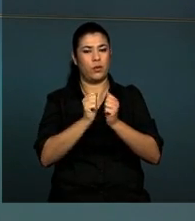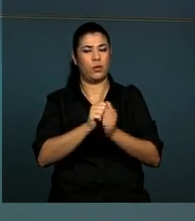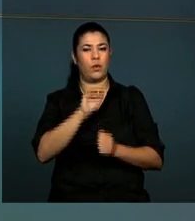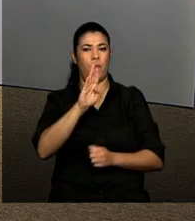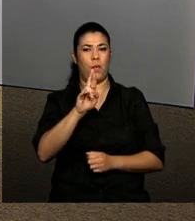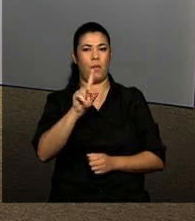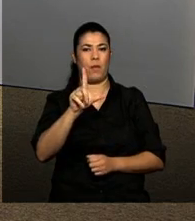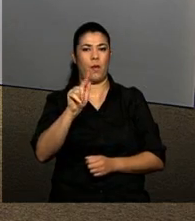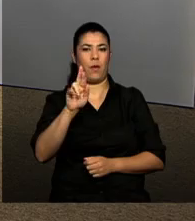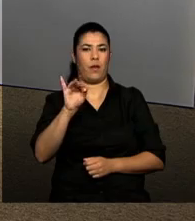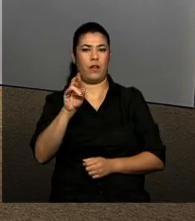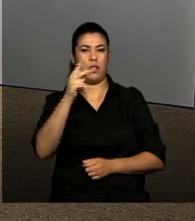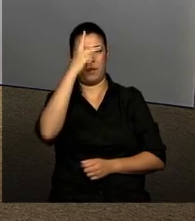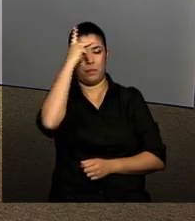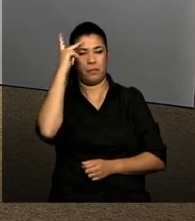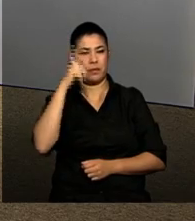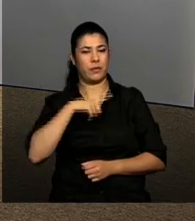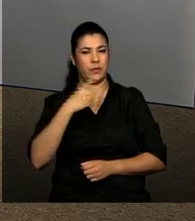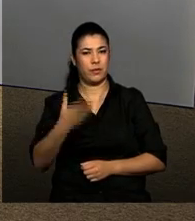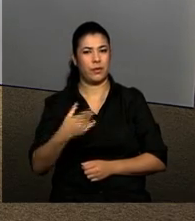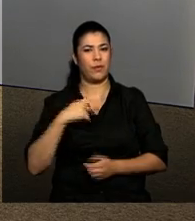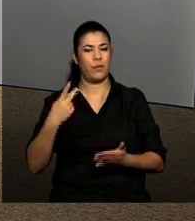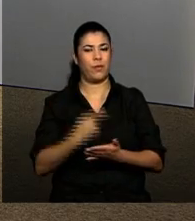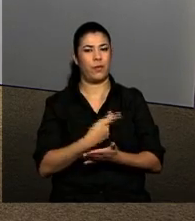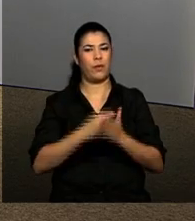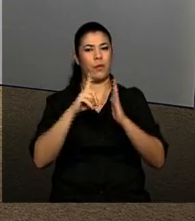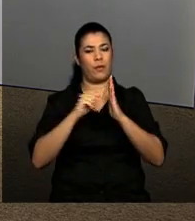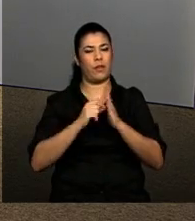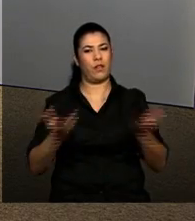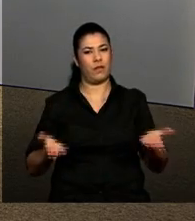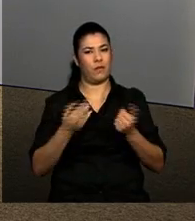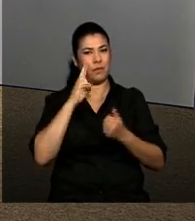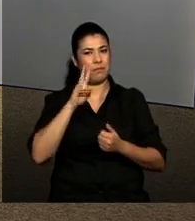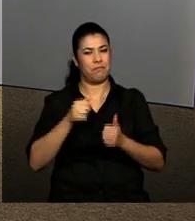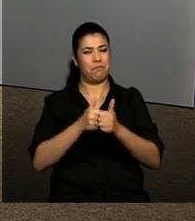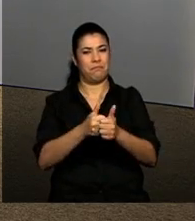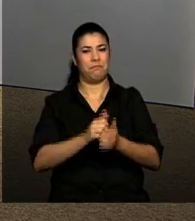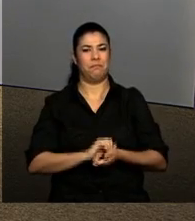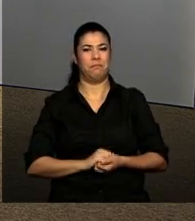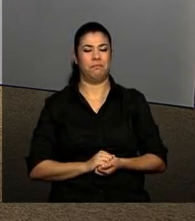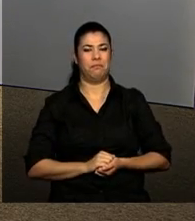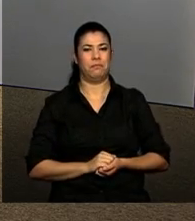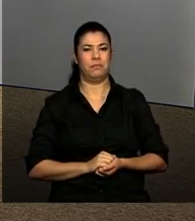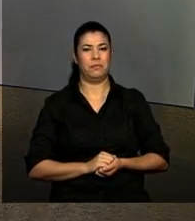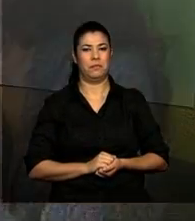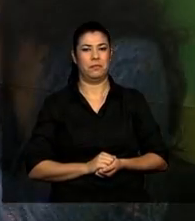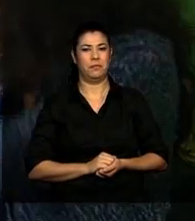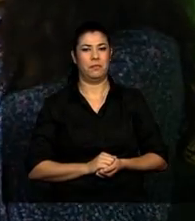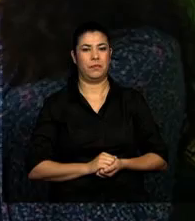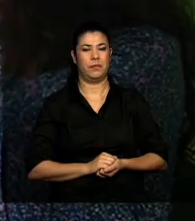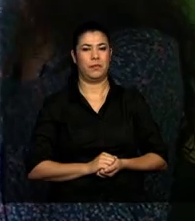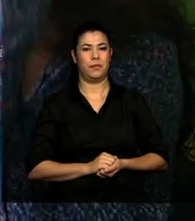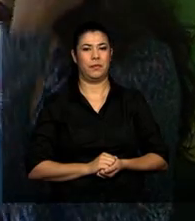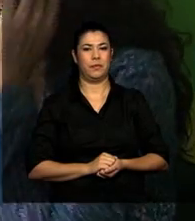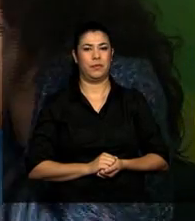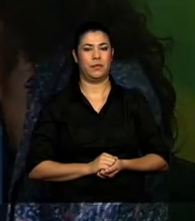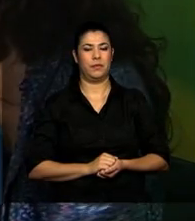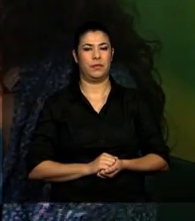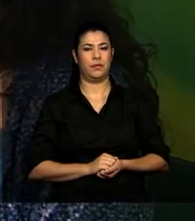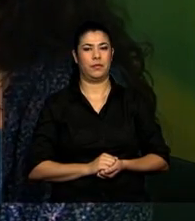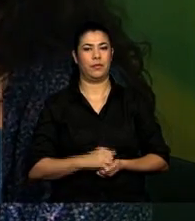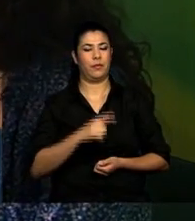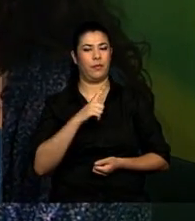blogueiros o evento acontece no Palácio do Planalto vamos acompanhar o encontro uma pauta absolutamente aberta